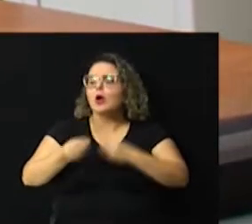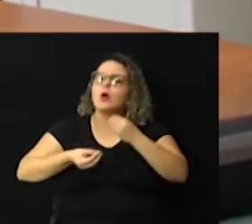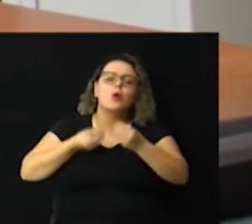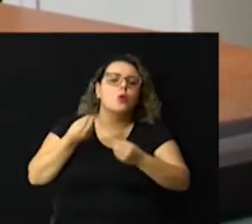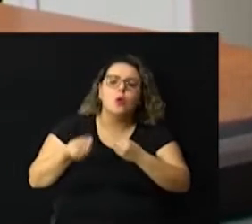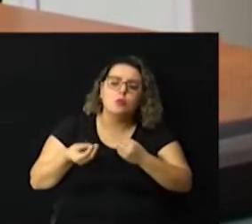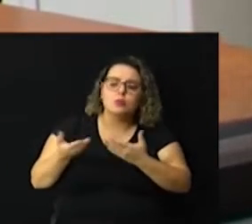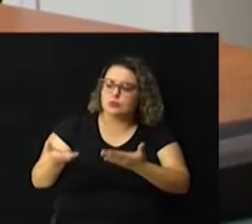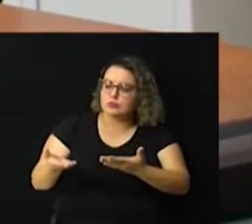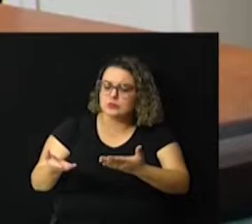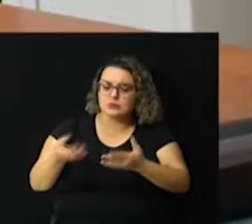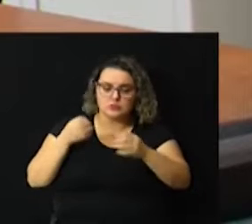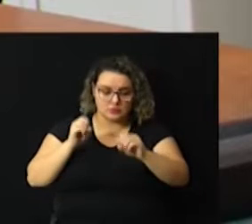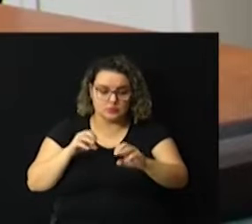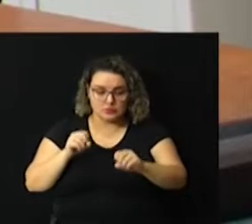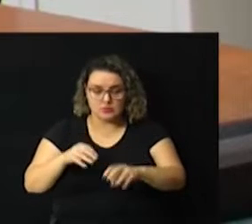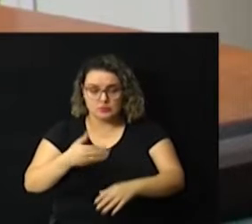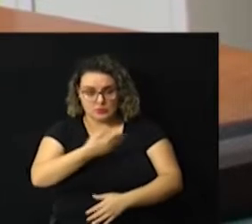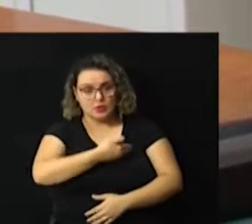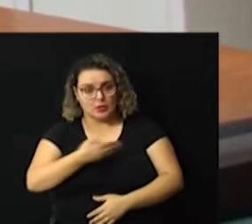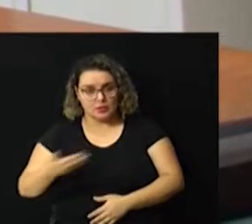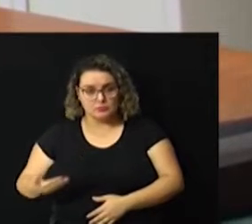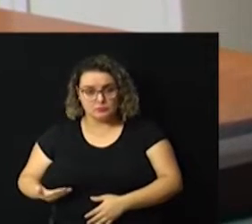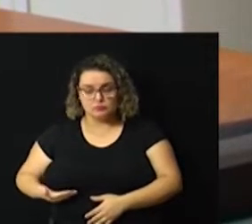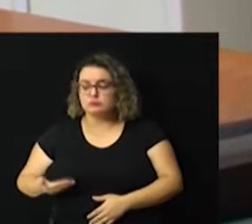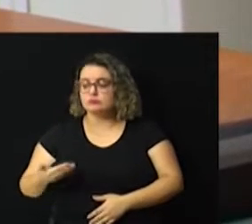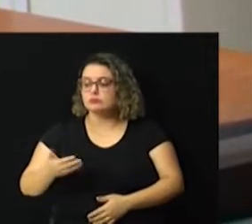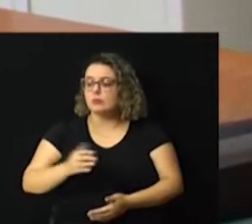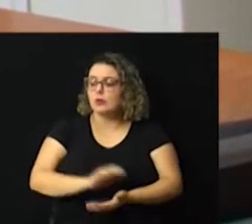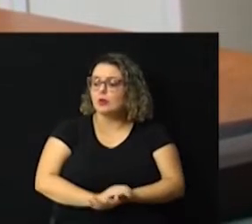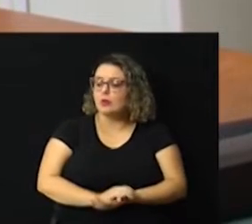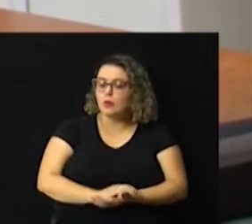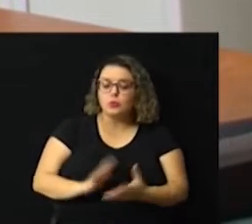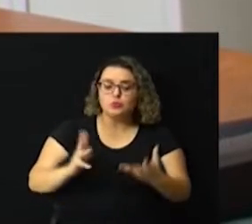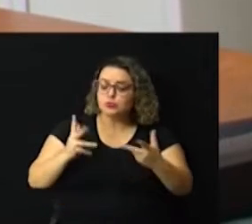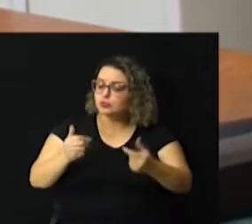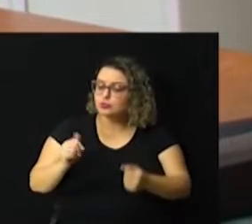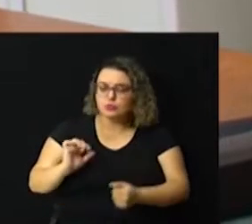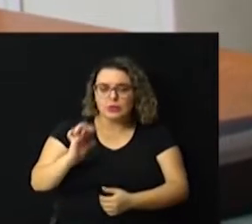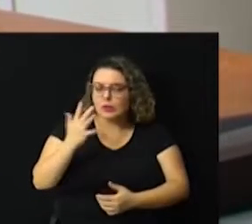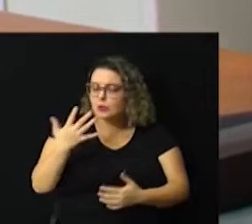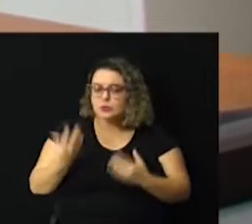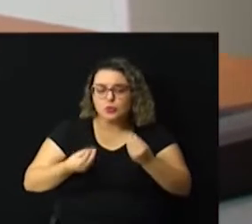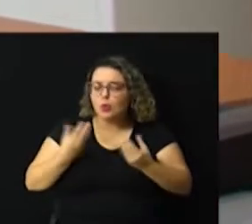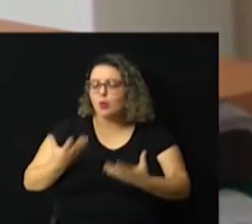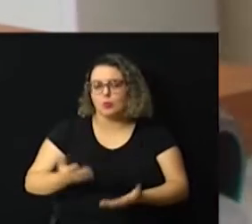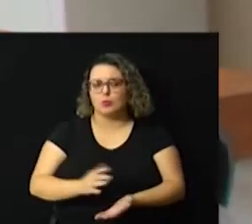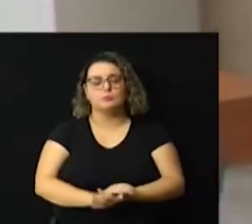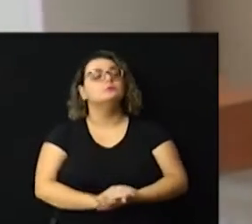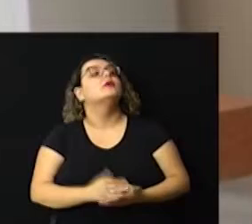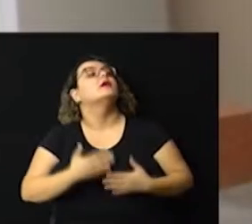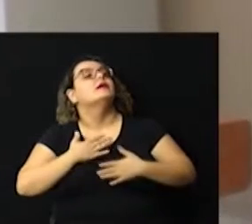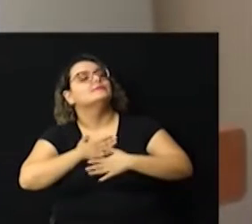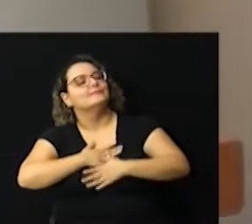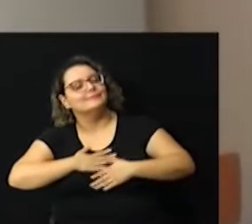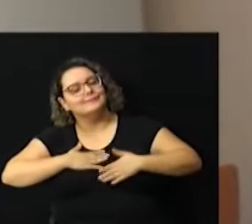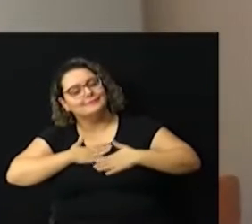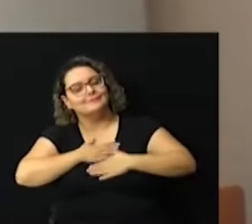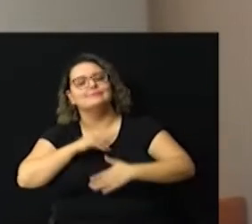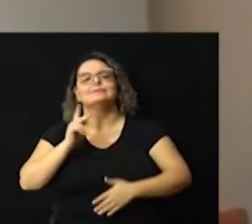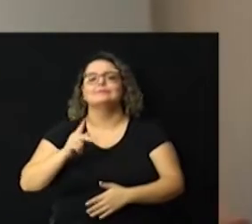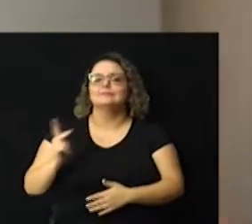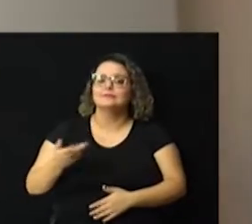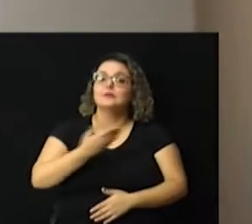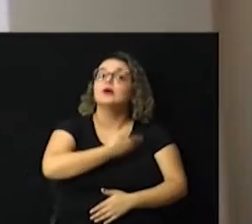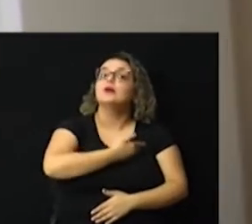que vocês que dão aula na rede pública encaram tudo isso que tem acontecido? É muita satisfação para um professor